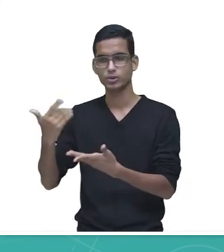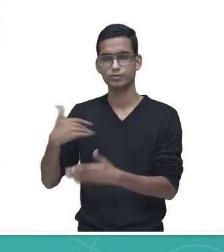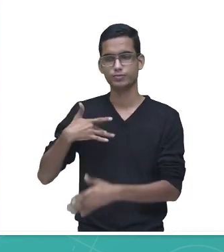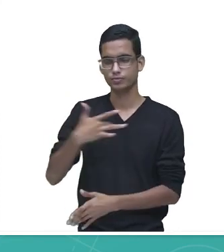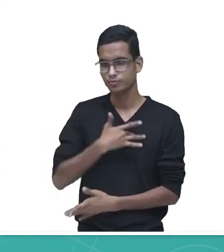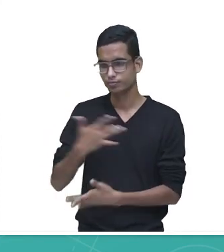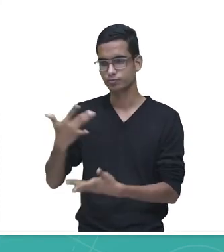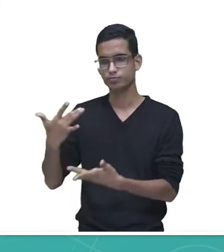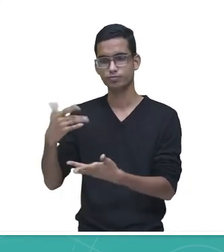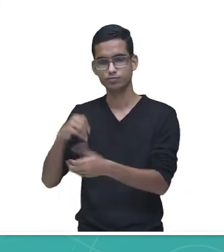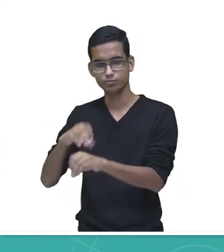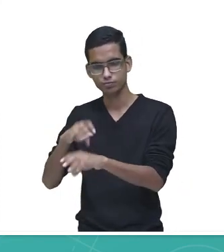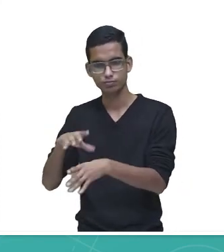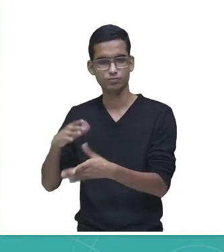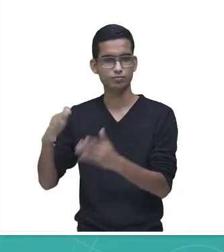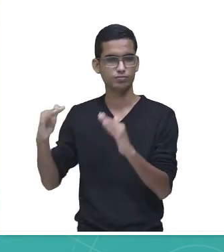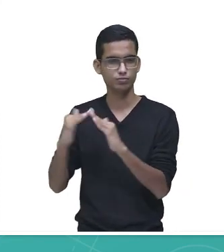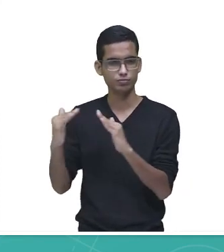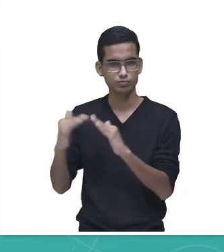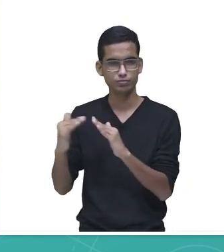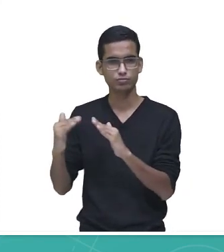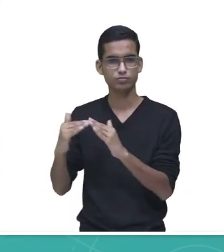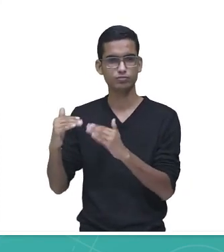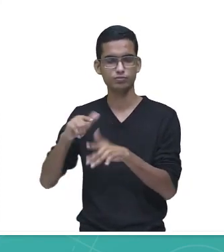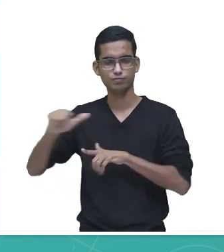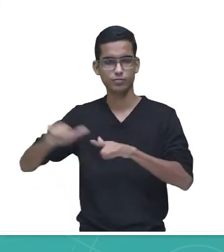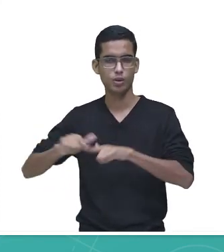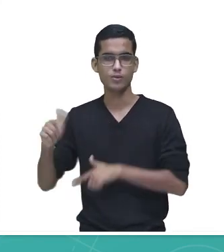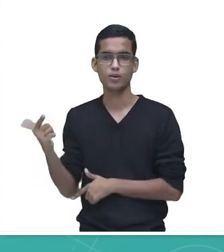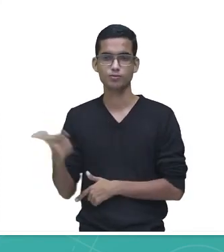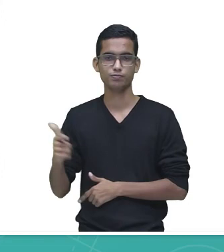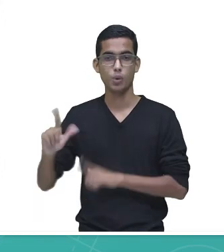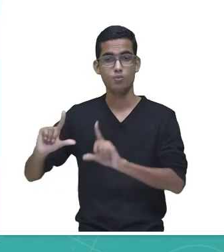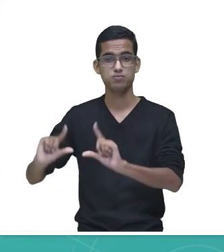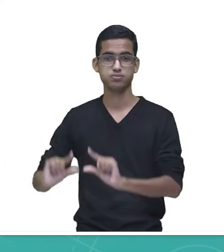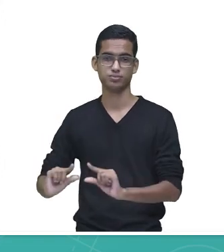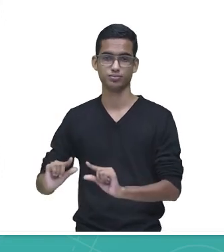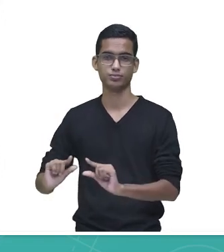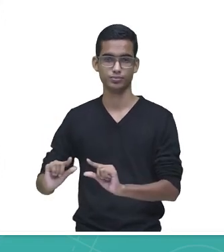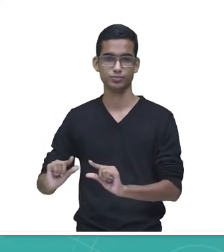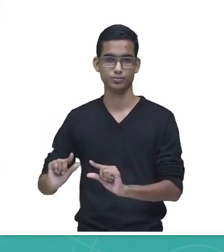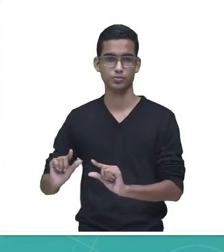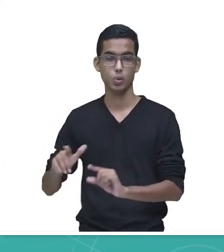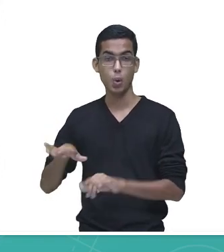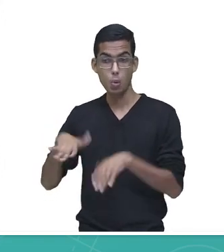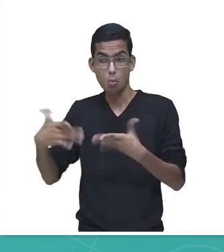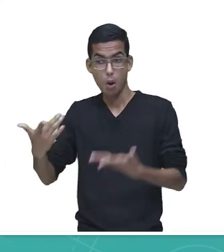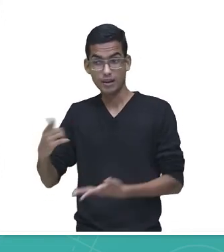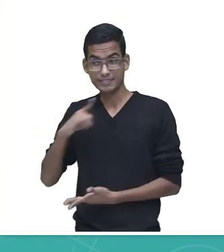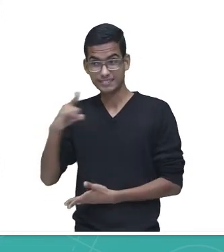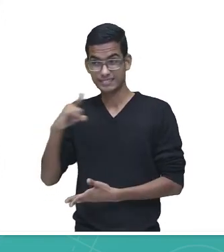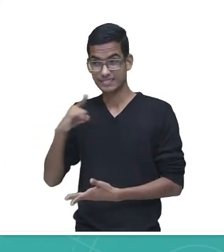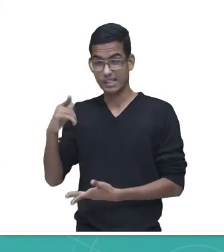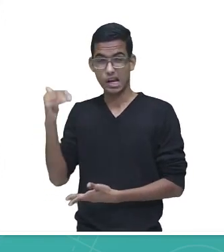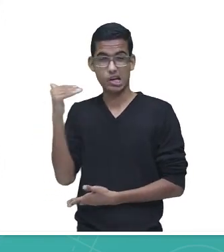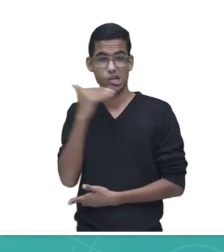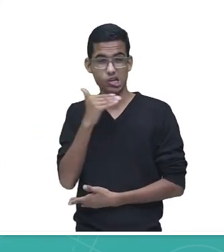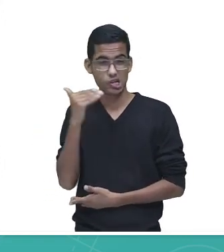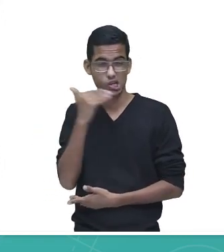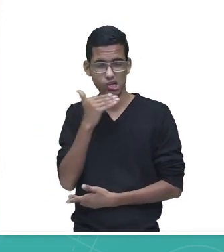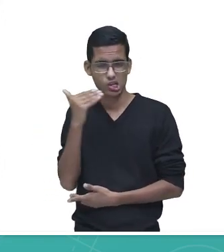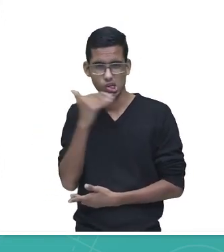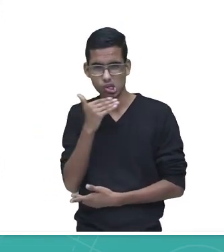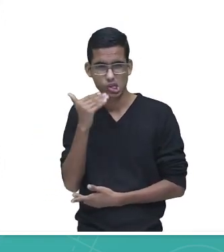moradia. E quando algum desses serviços são oferecidos de forma ineficiente,